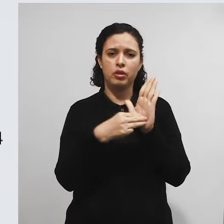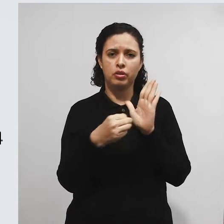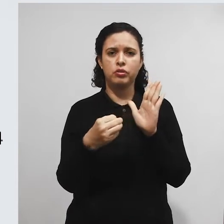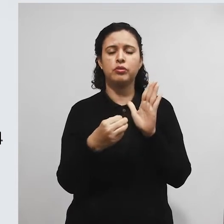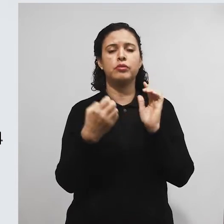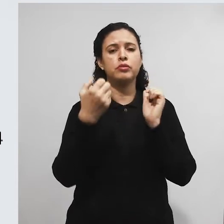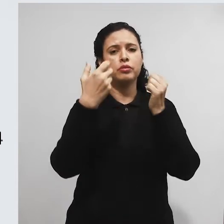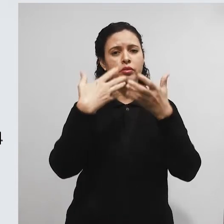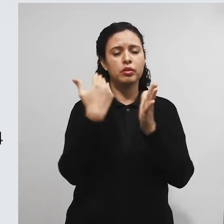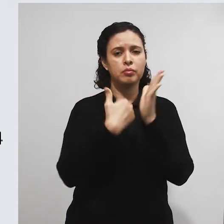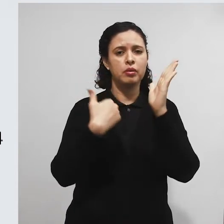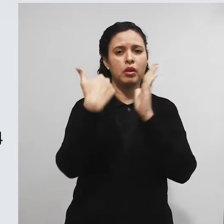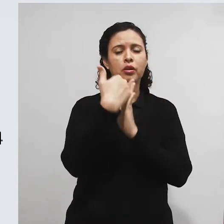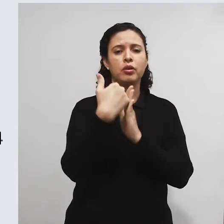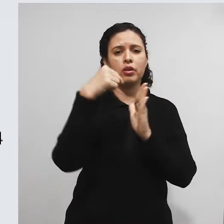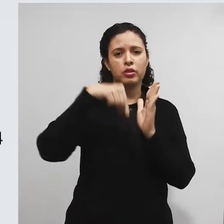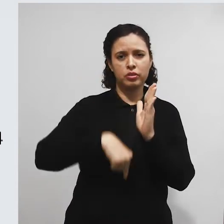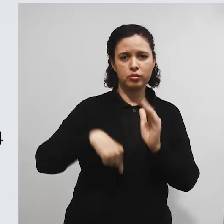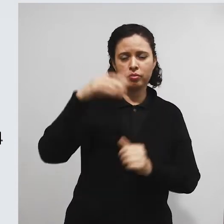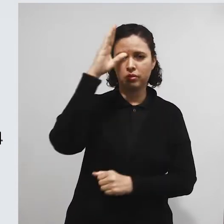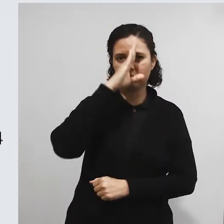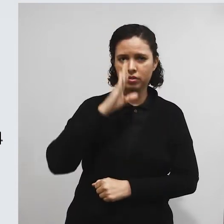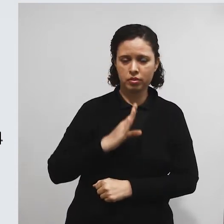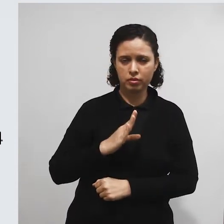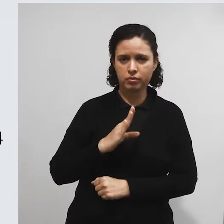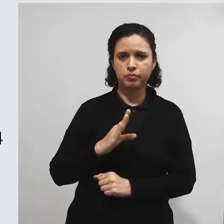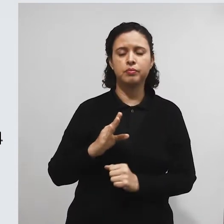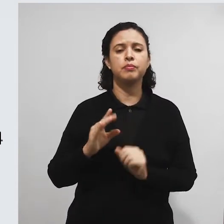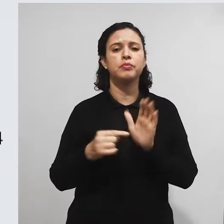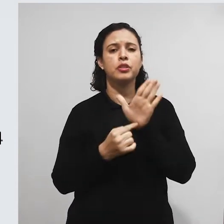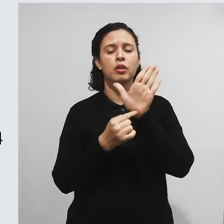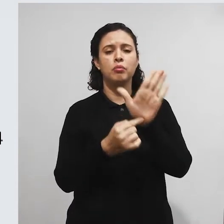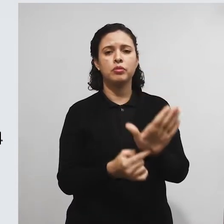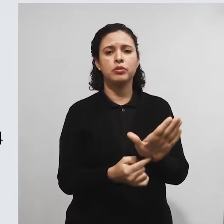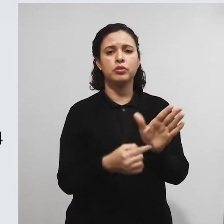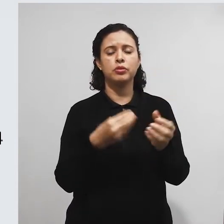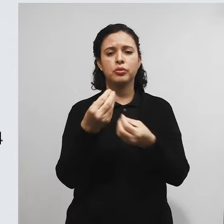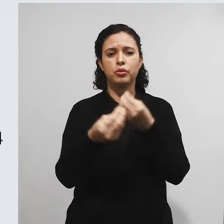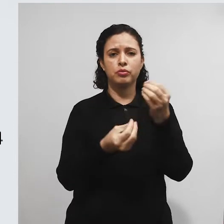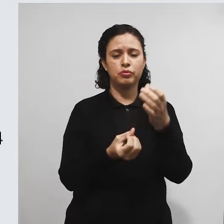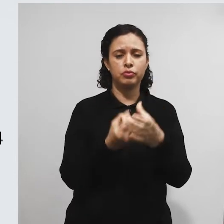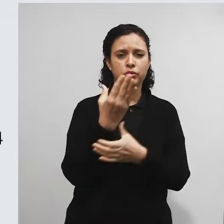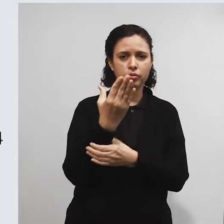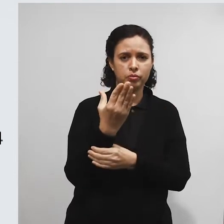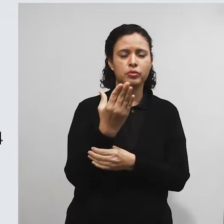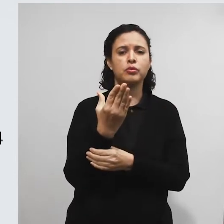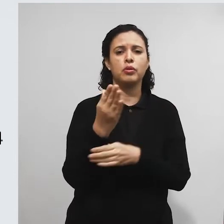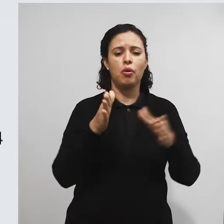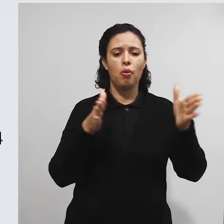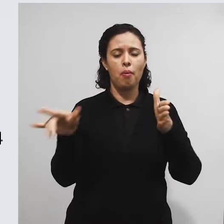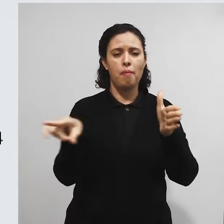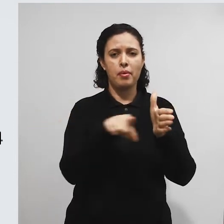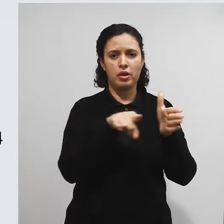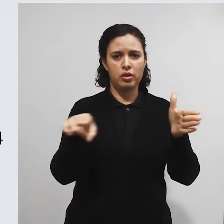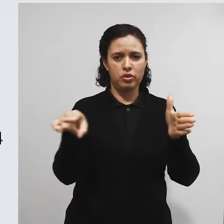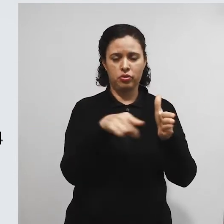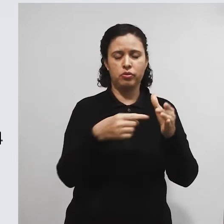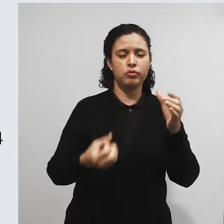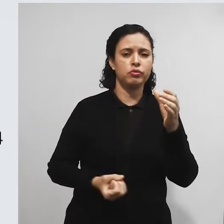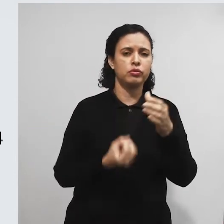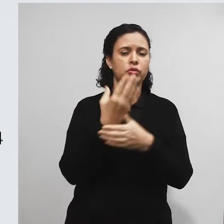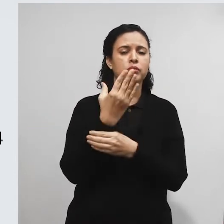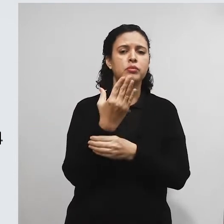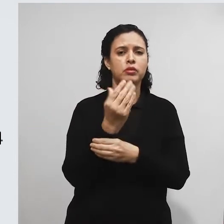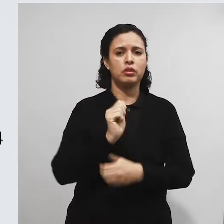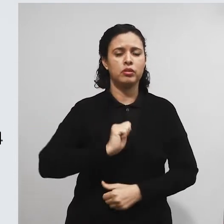métodos, falar um pouco da antropologia no Brasil, mostrar aí como ela se formou, o período